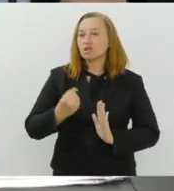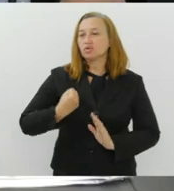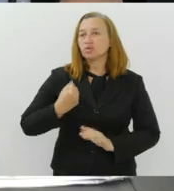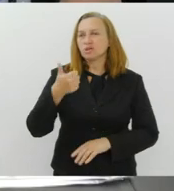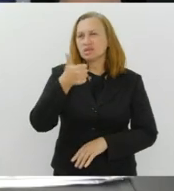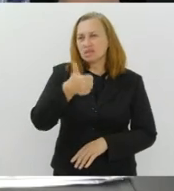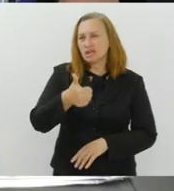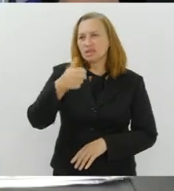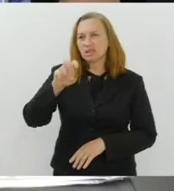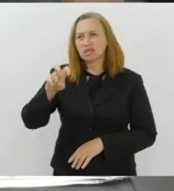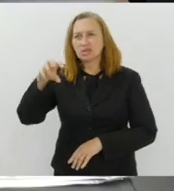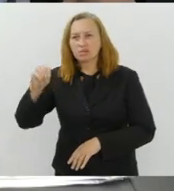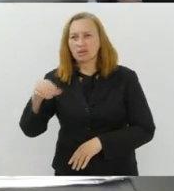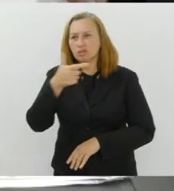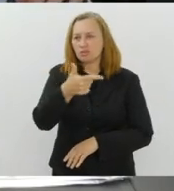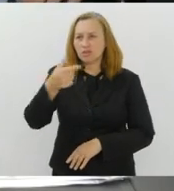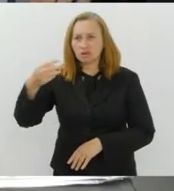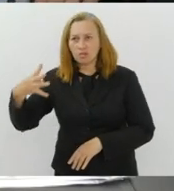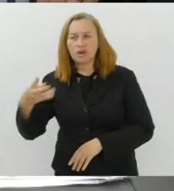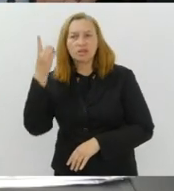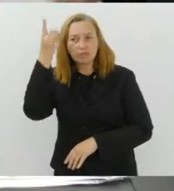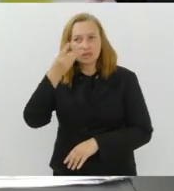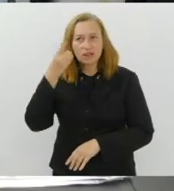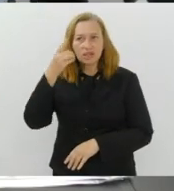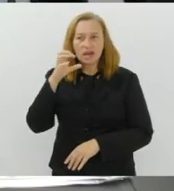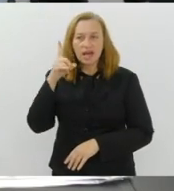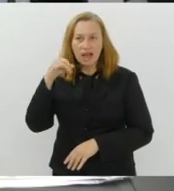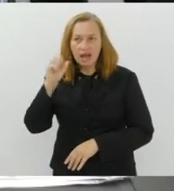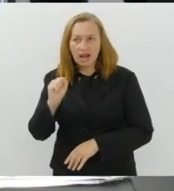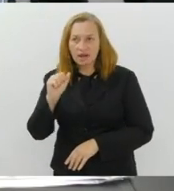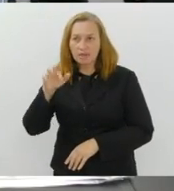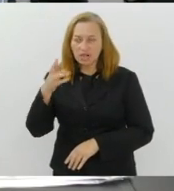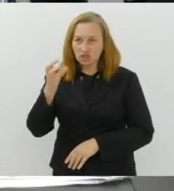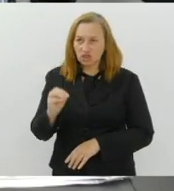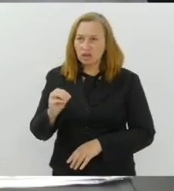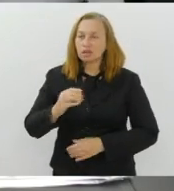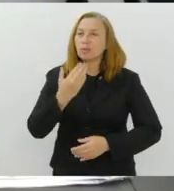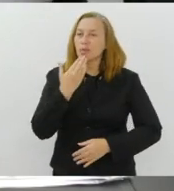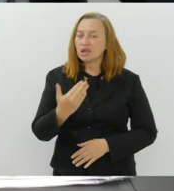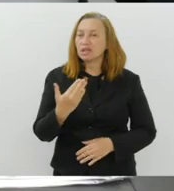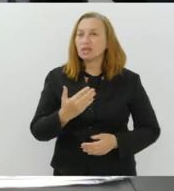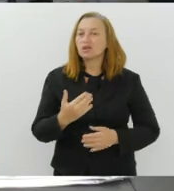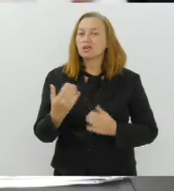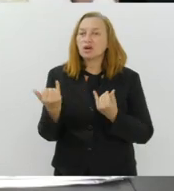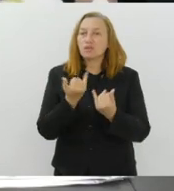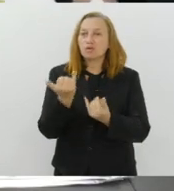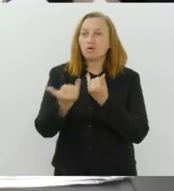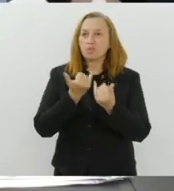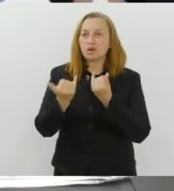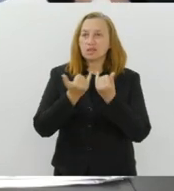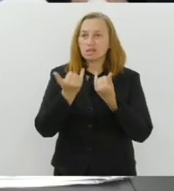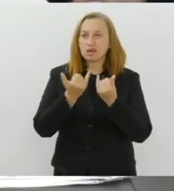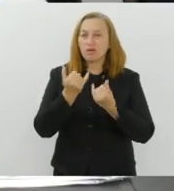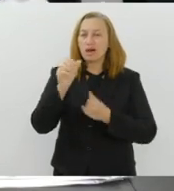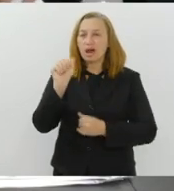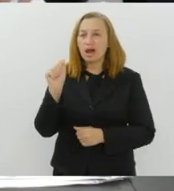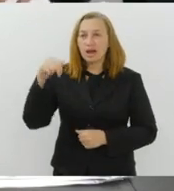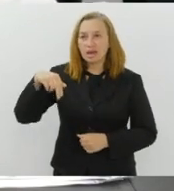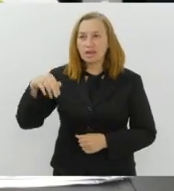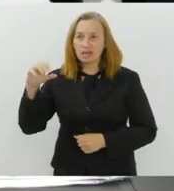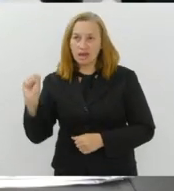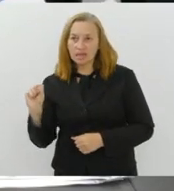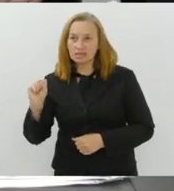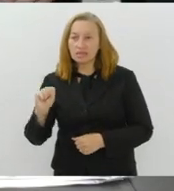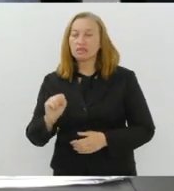de 2024, enviado pela deputada Carla Machado, que sobre a solicitação de informações adicionais à ANS.